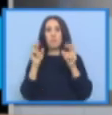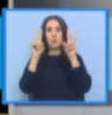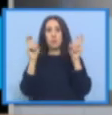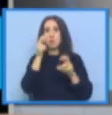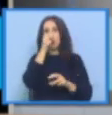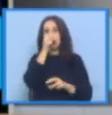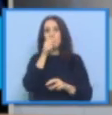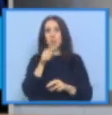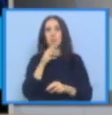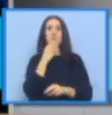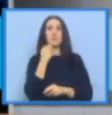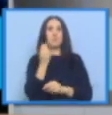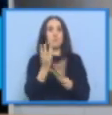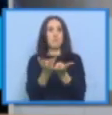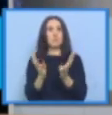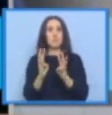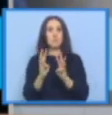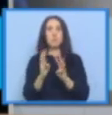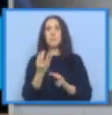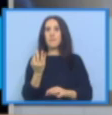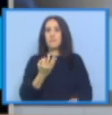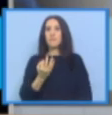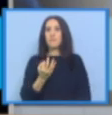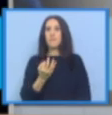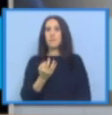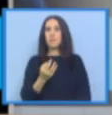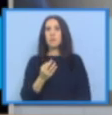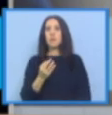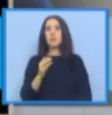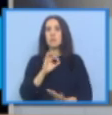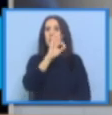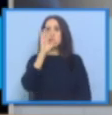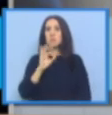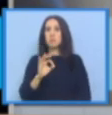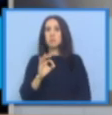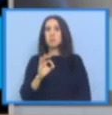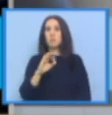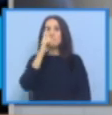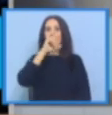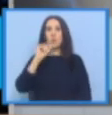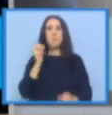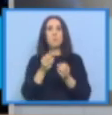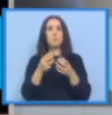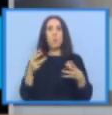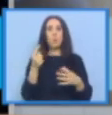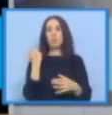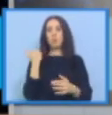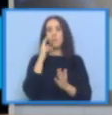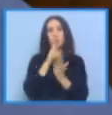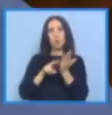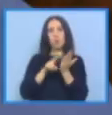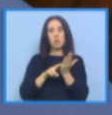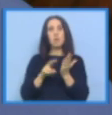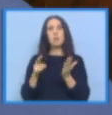namoro entre jovens, também os índices estão a aumentar. Eu li há dias um